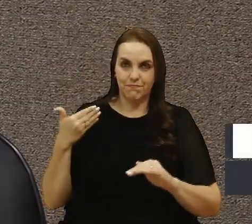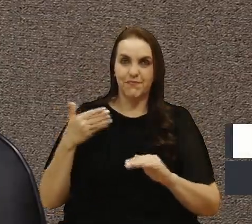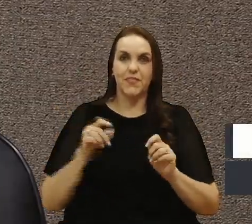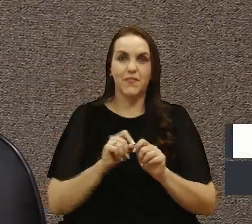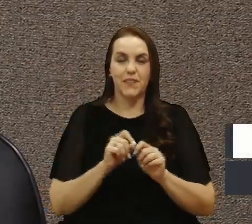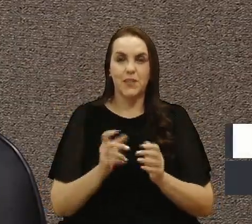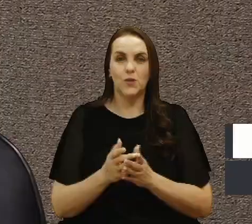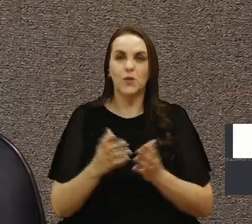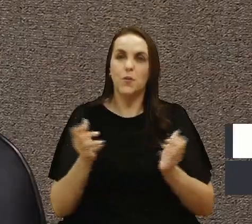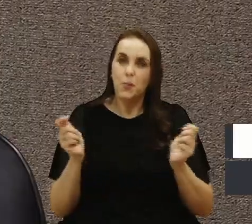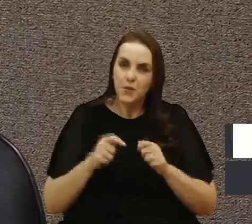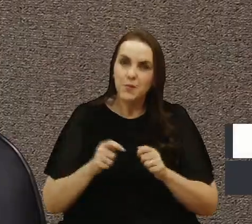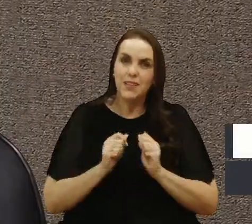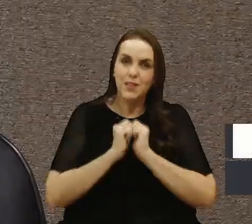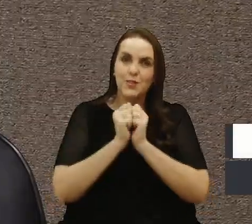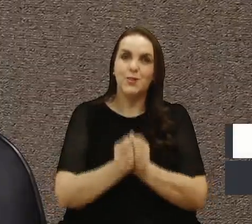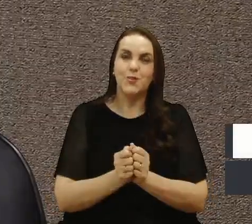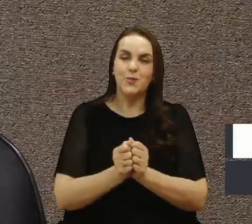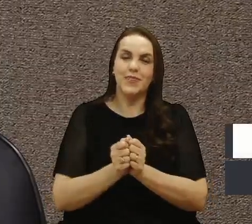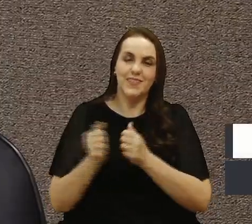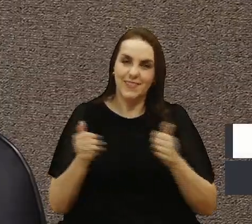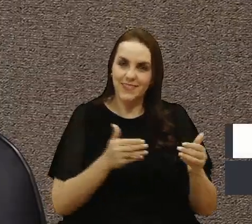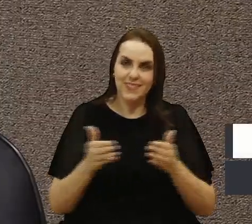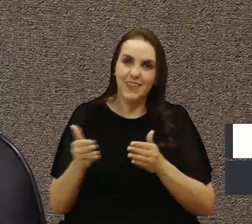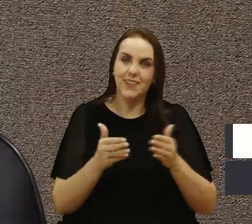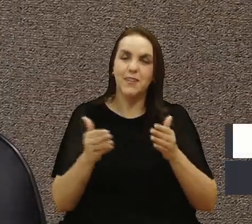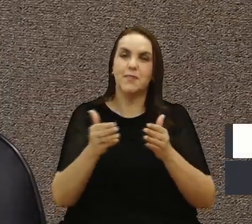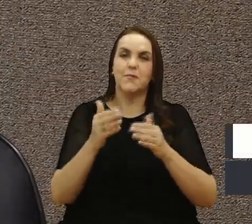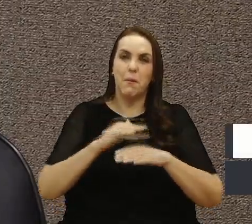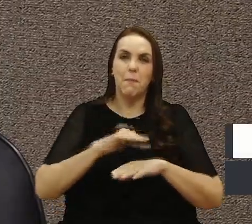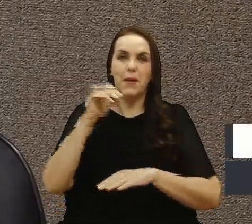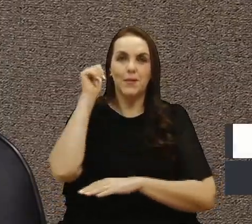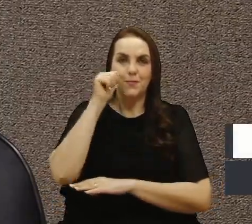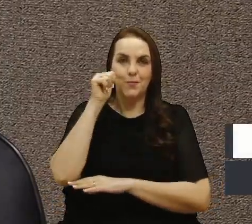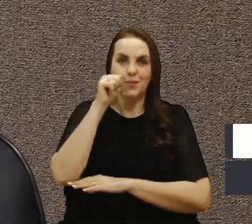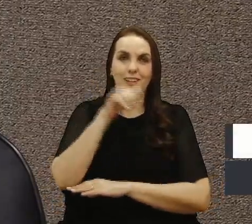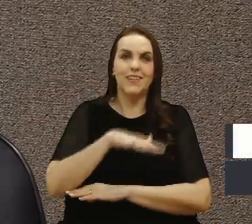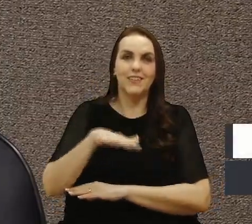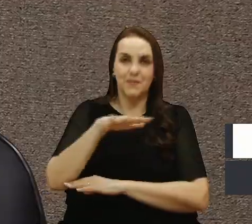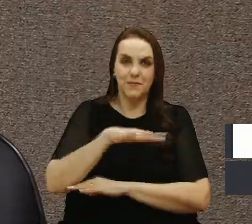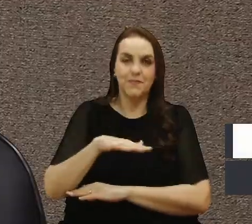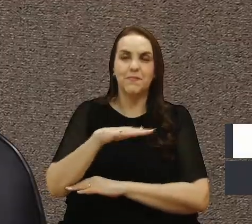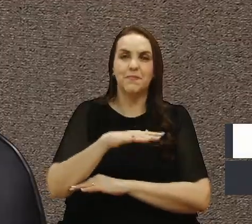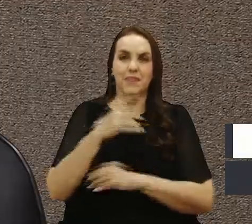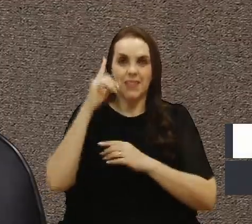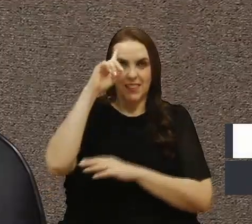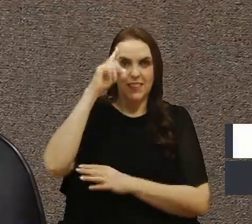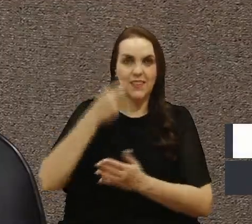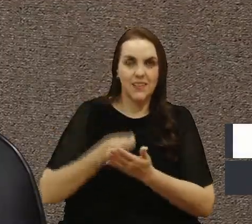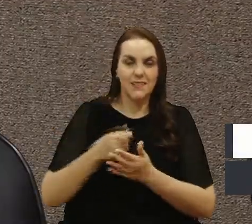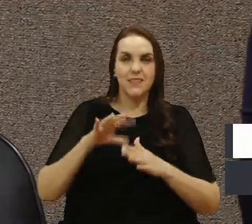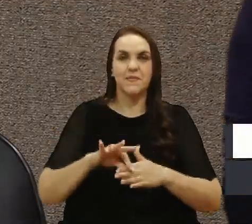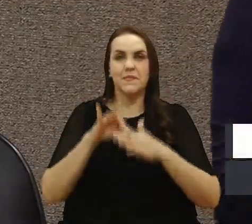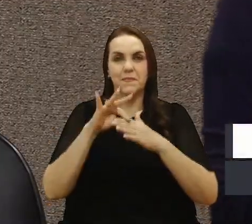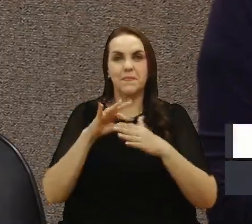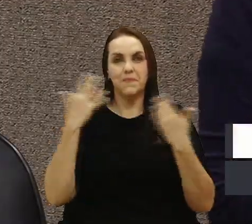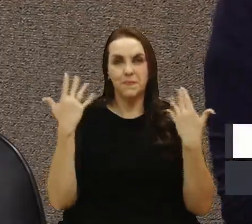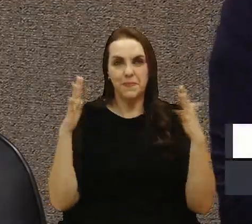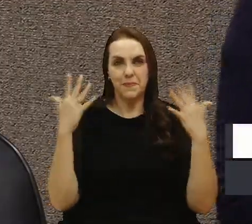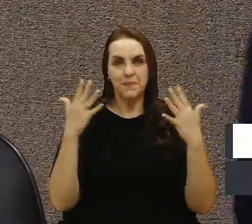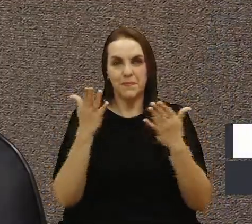nós possamos estar juntas nessa caminhada também por mais mulheres nesses espaços de decisão e de liderança. Parabéns,